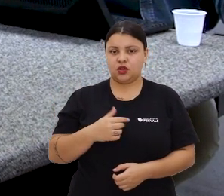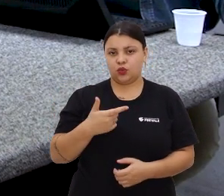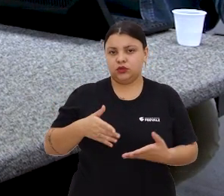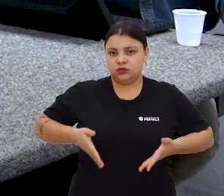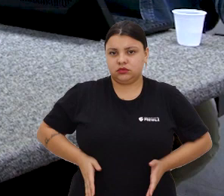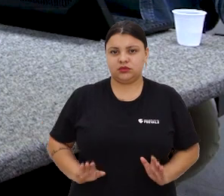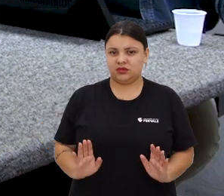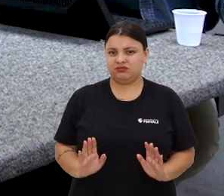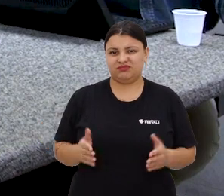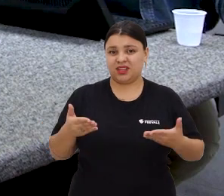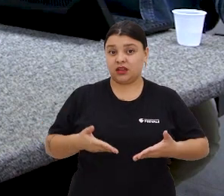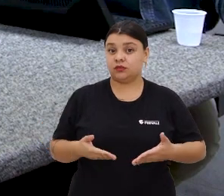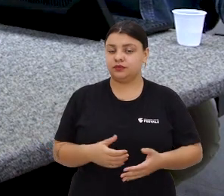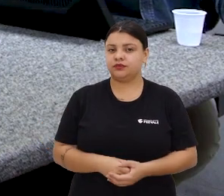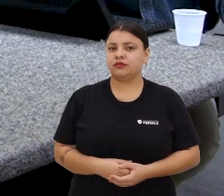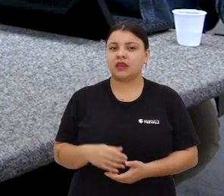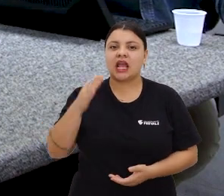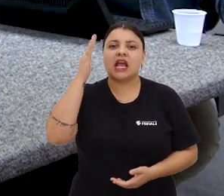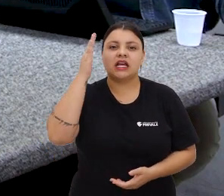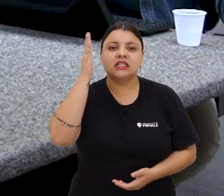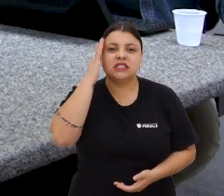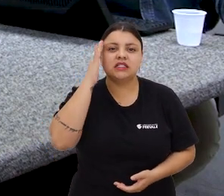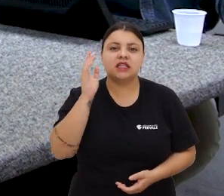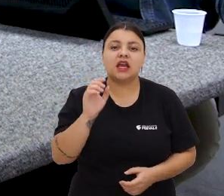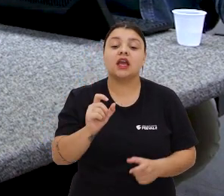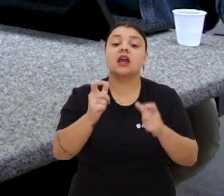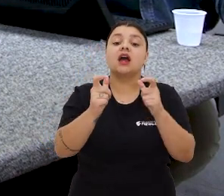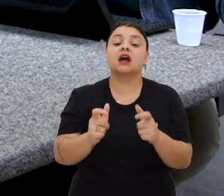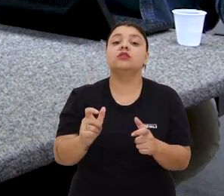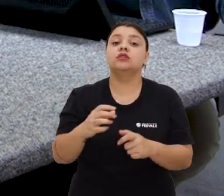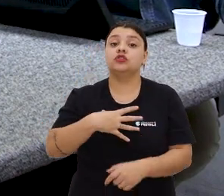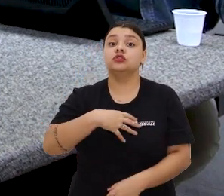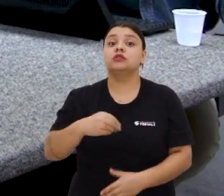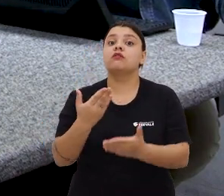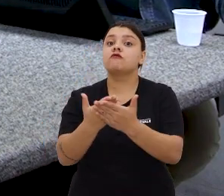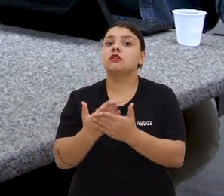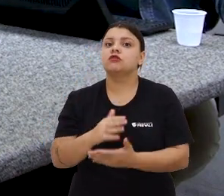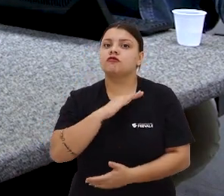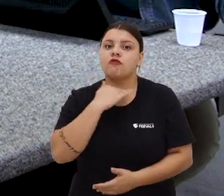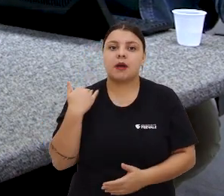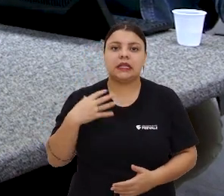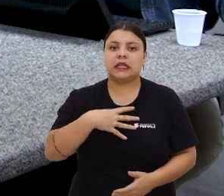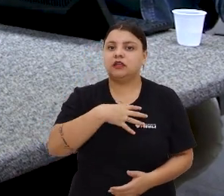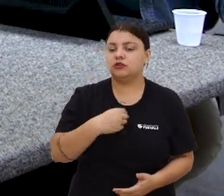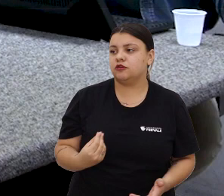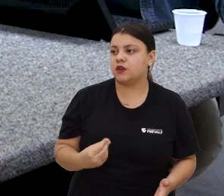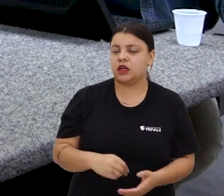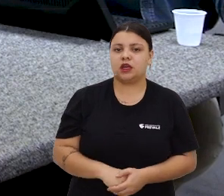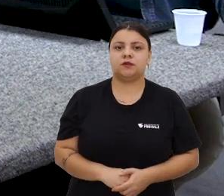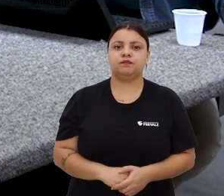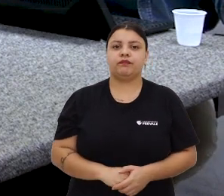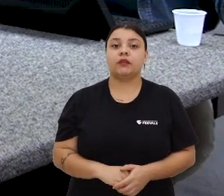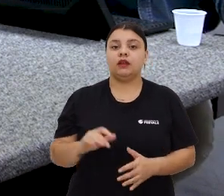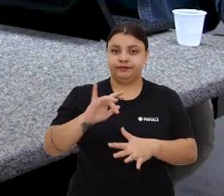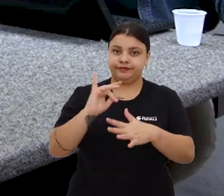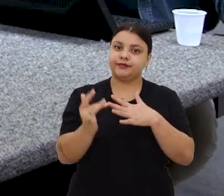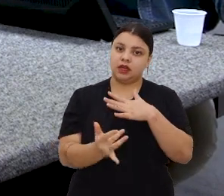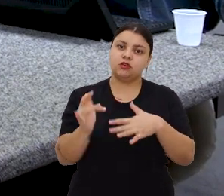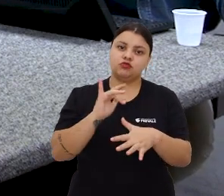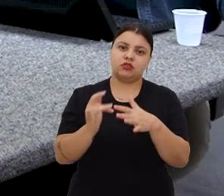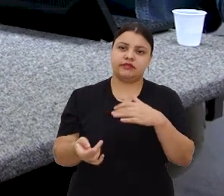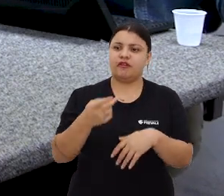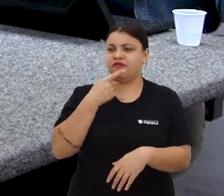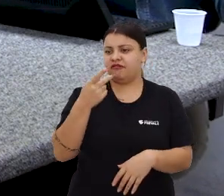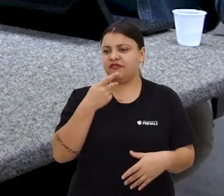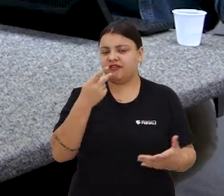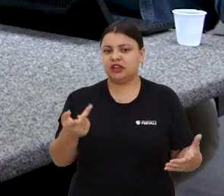recém-nascida. Sabemos onde é que teus filhos estudam, nós vamos matar teus filhos, Gente, nego filha da puta. Isso nego lá isso. na rede social. Na rede social. E na